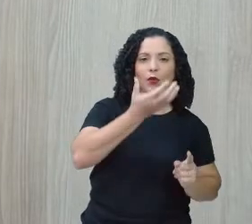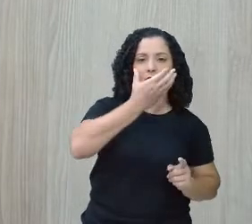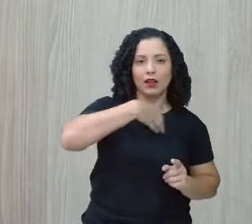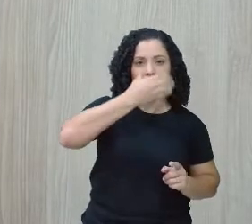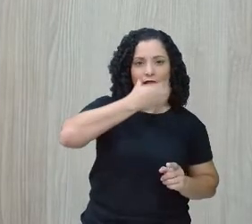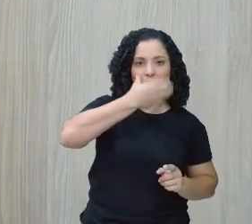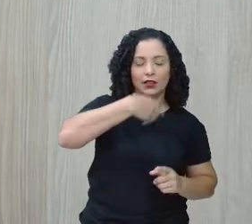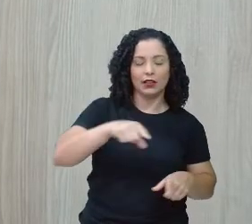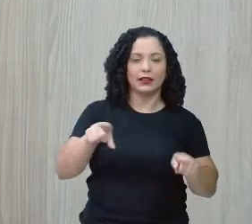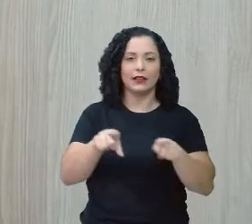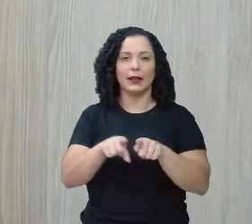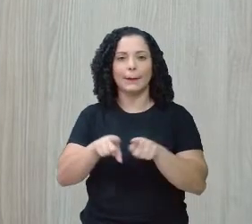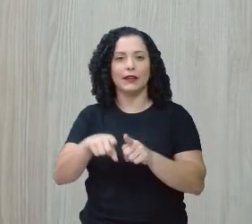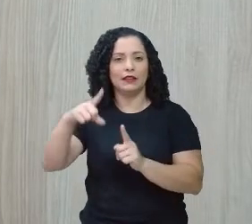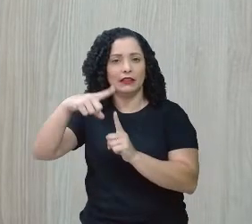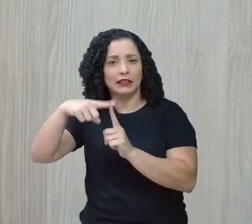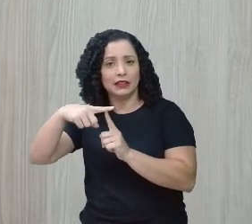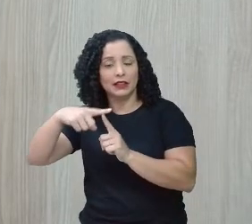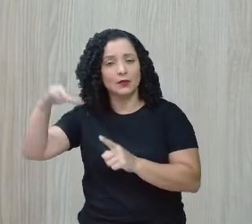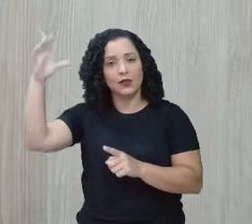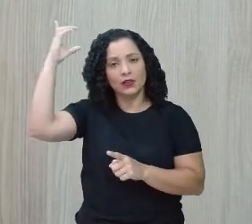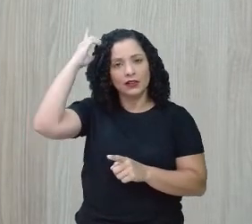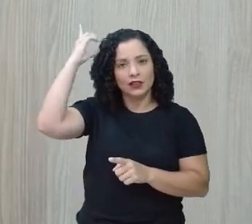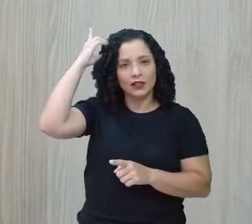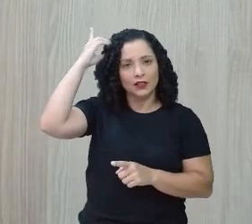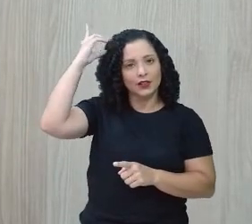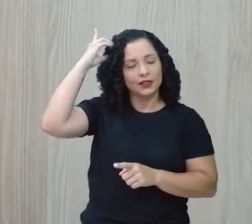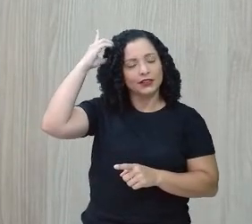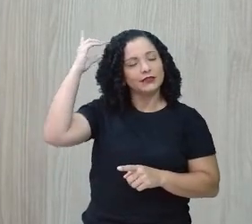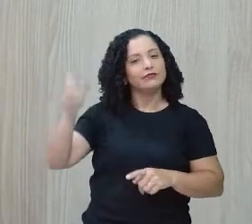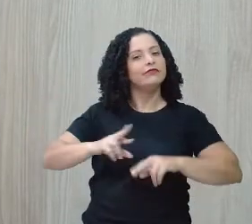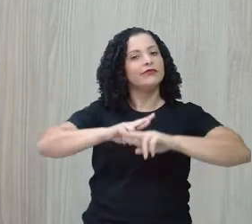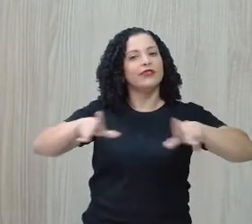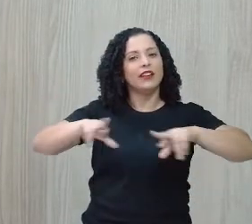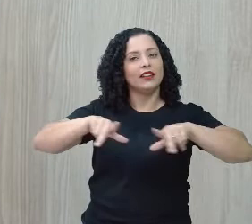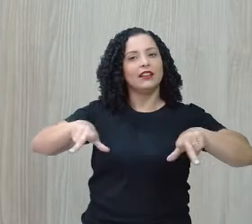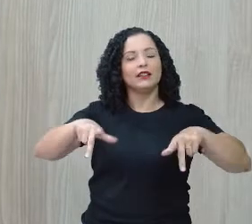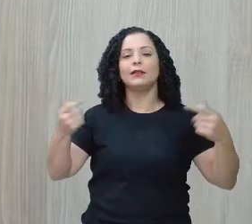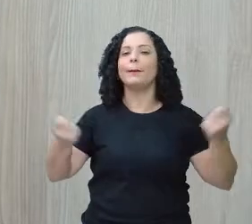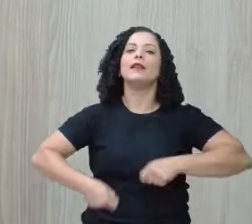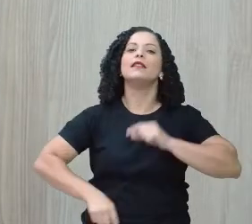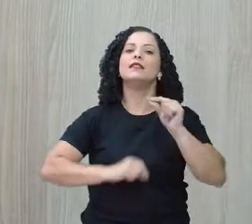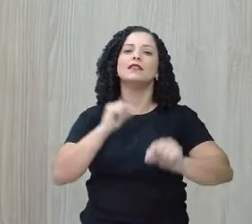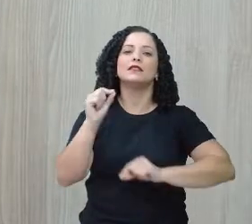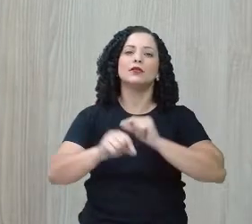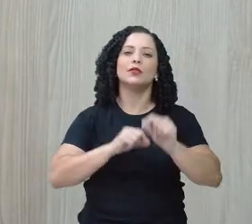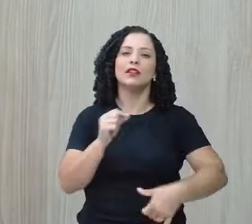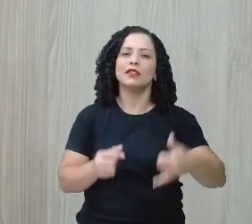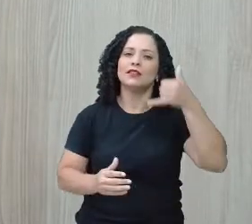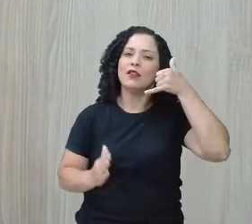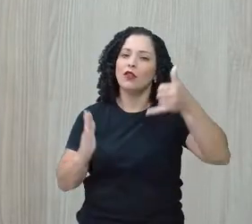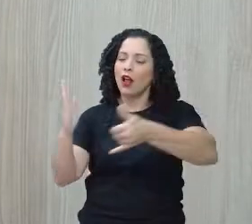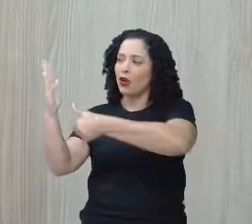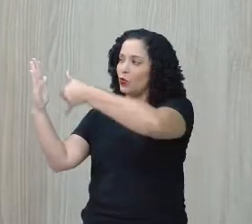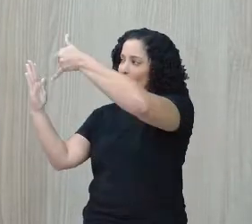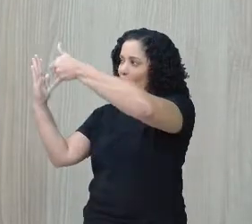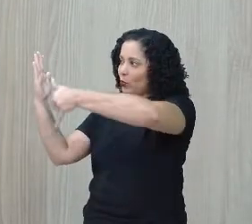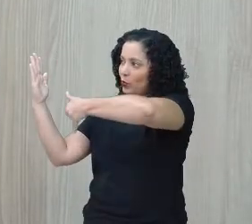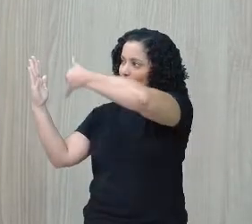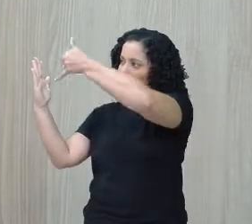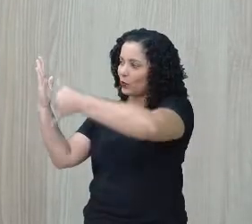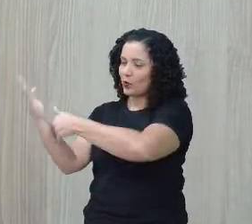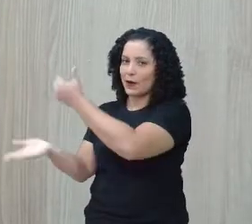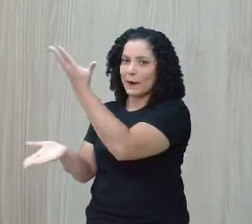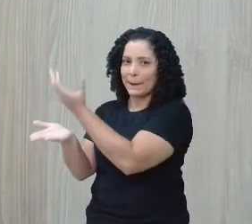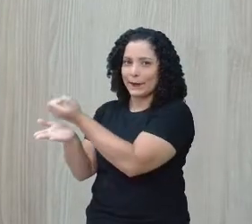e o outro para o sistema operacional iOS. Então, o que é que você precisa fazer? Vai lá, pega teu celular, coloca na